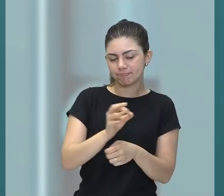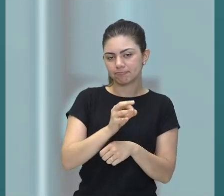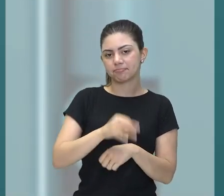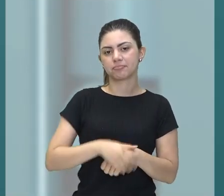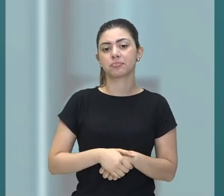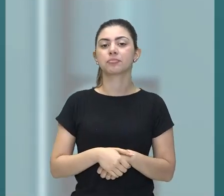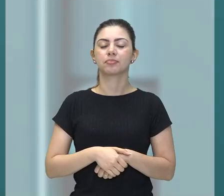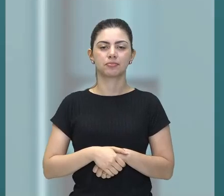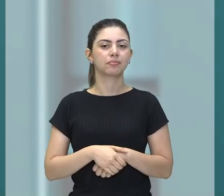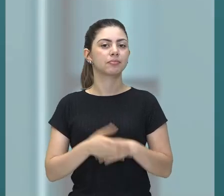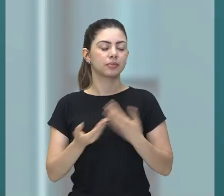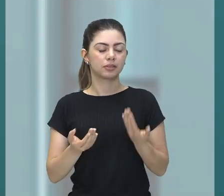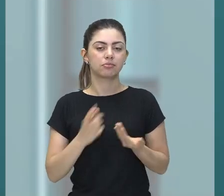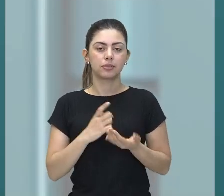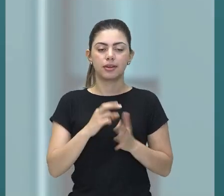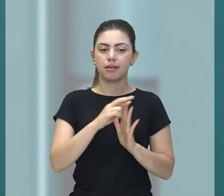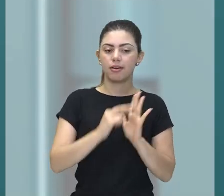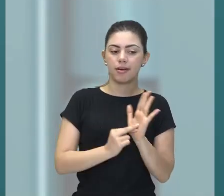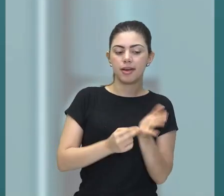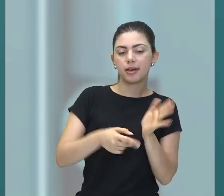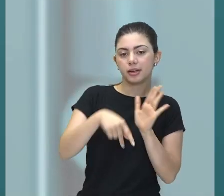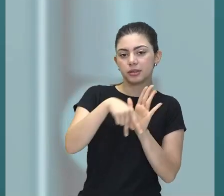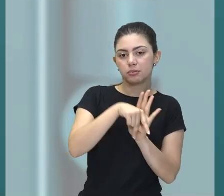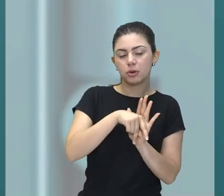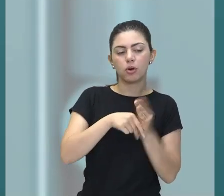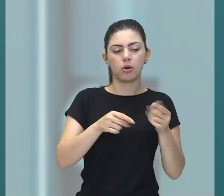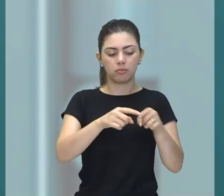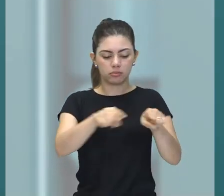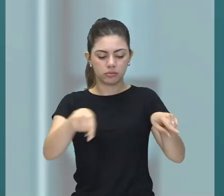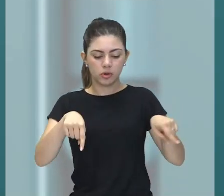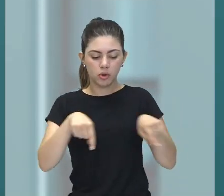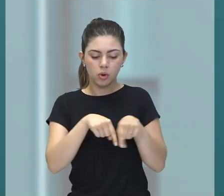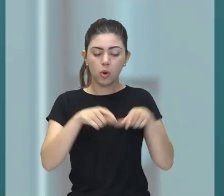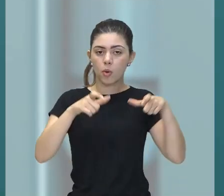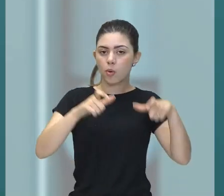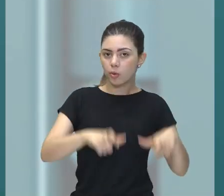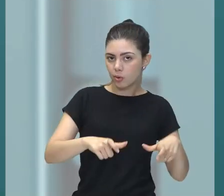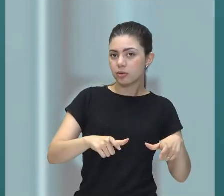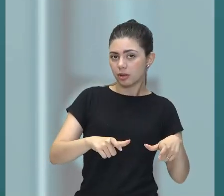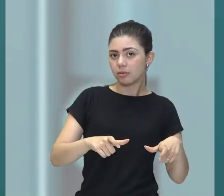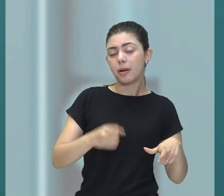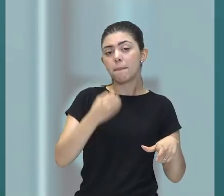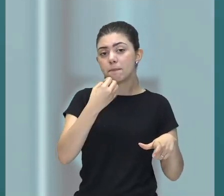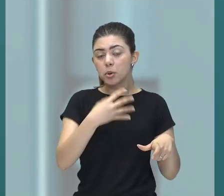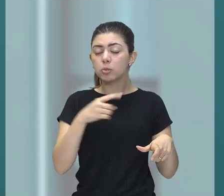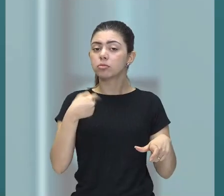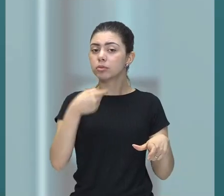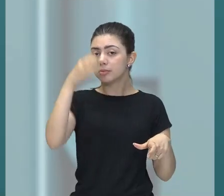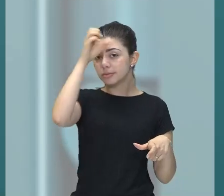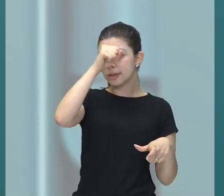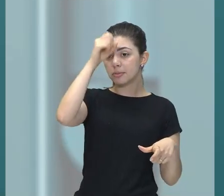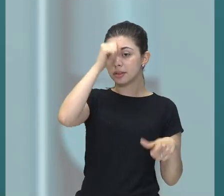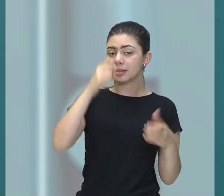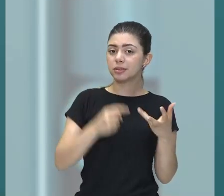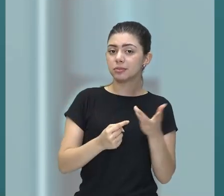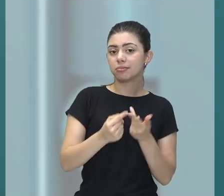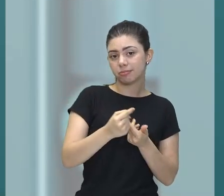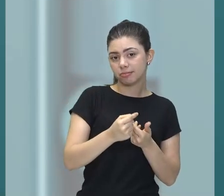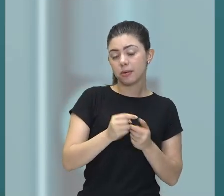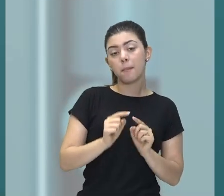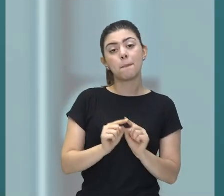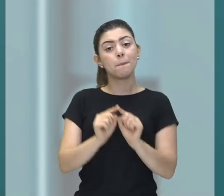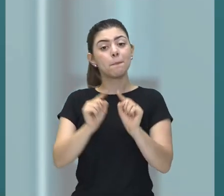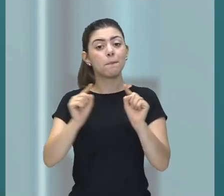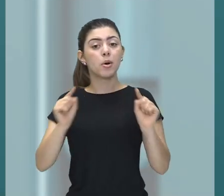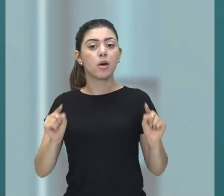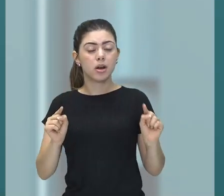as regras oficiais, a quadra, né? Legal, é bom a gente conhecer sobre essas coisas, mas